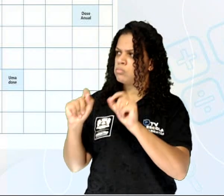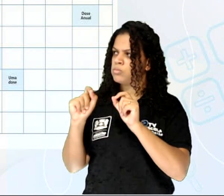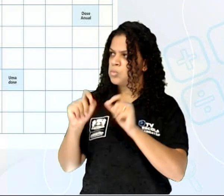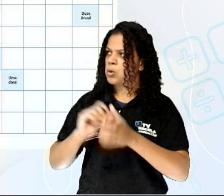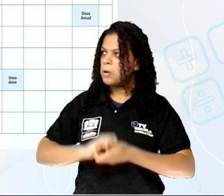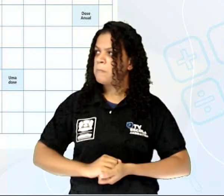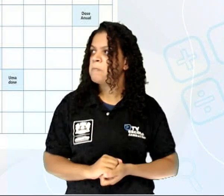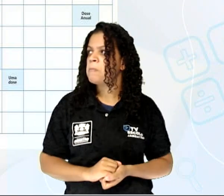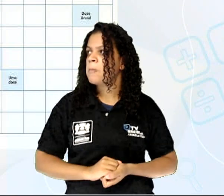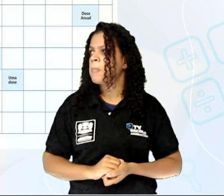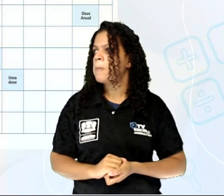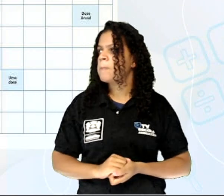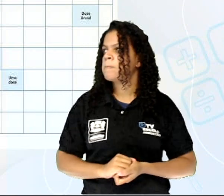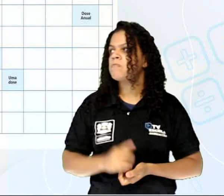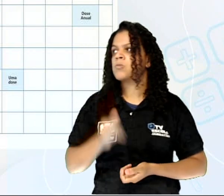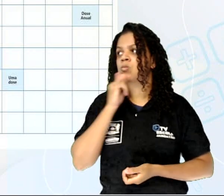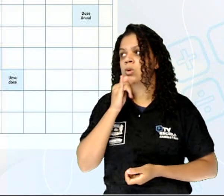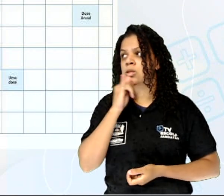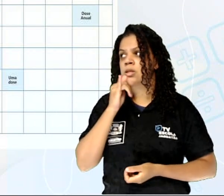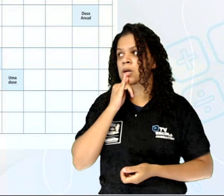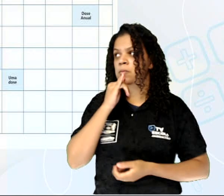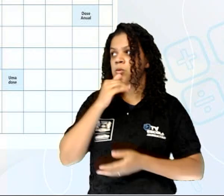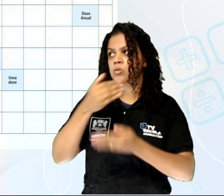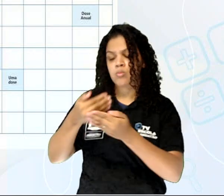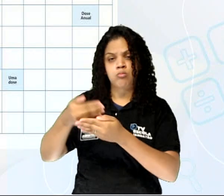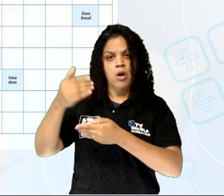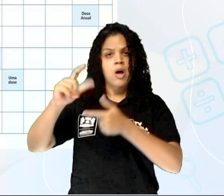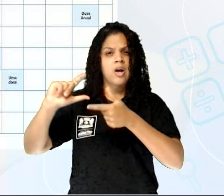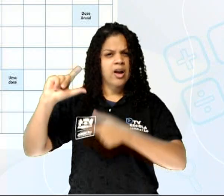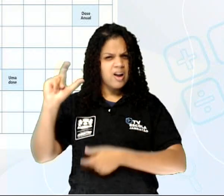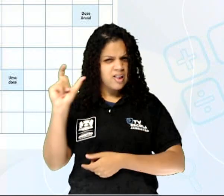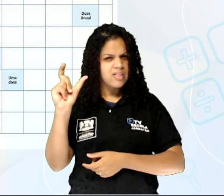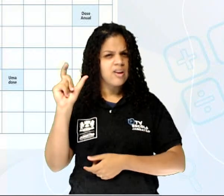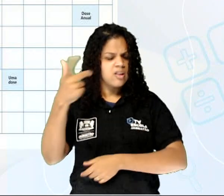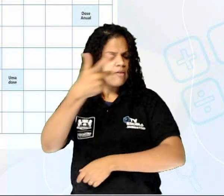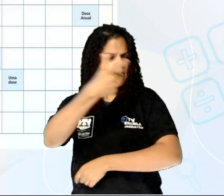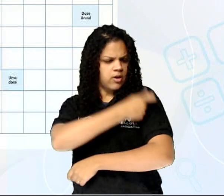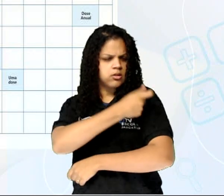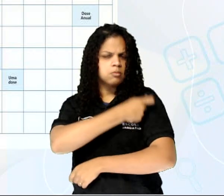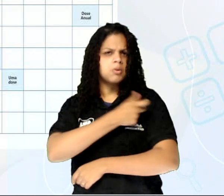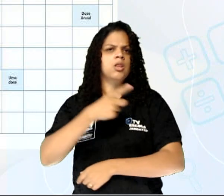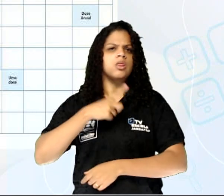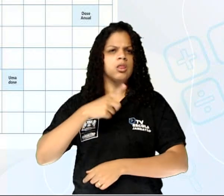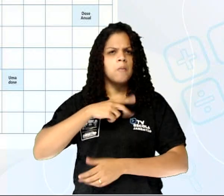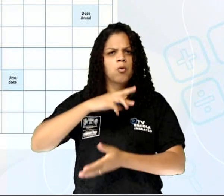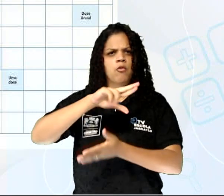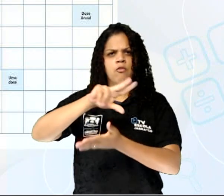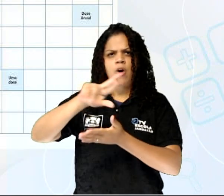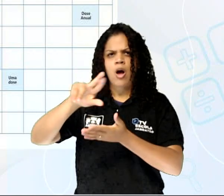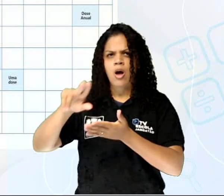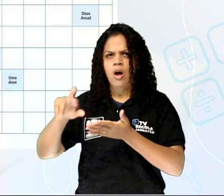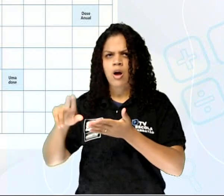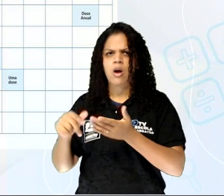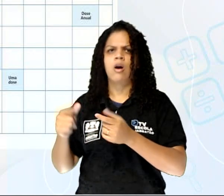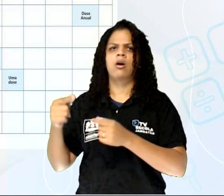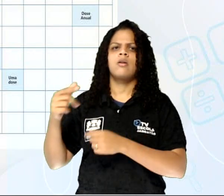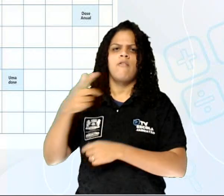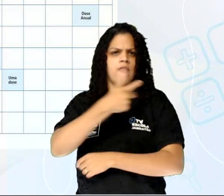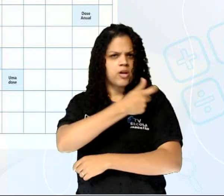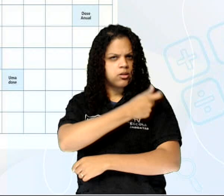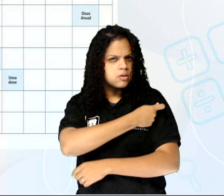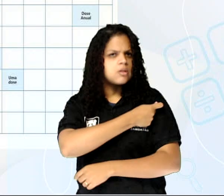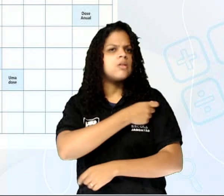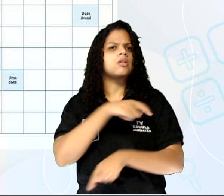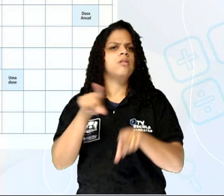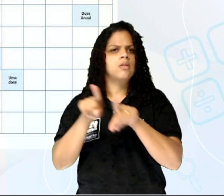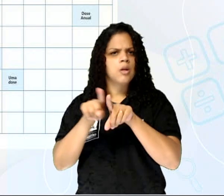um exemplo de uma carteirinha de vacinação. A gente tem várias vacinas e a gente tem as idades em que as crianças devem tomar